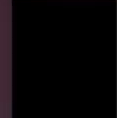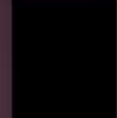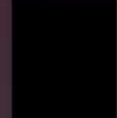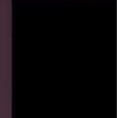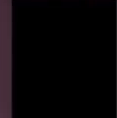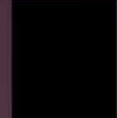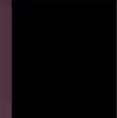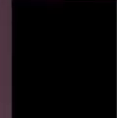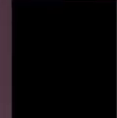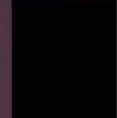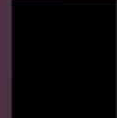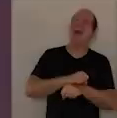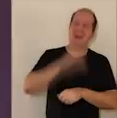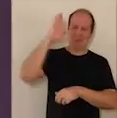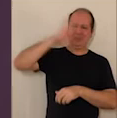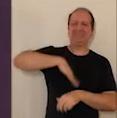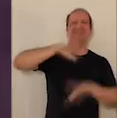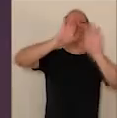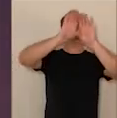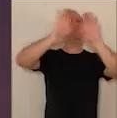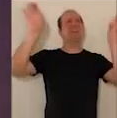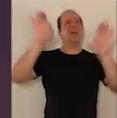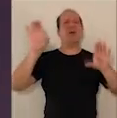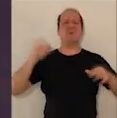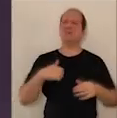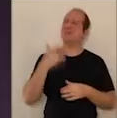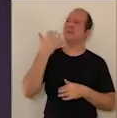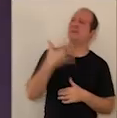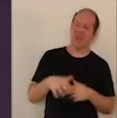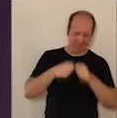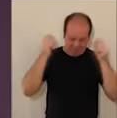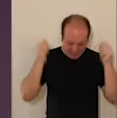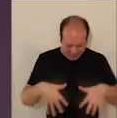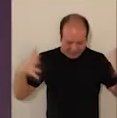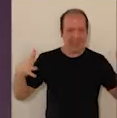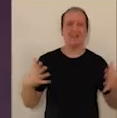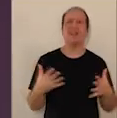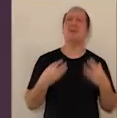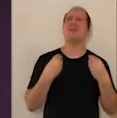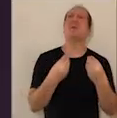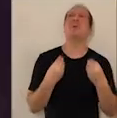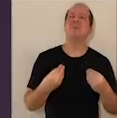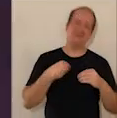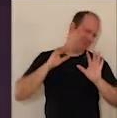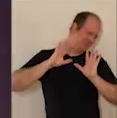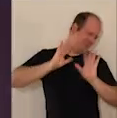Socorro! Maldito seja os céus! Pode contar que não tem ninguém! Pela chaga de Cristo!